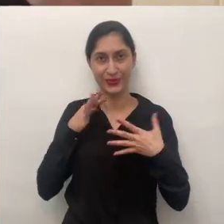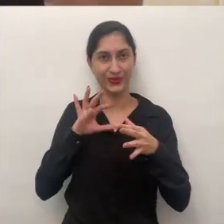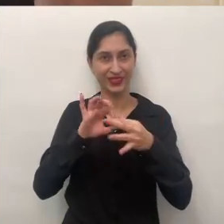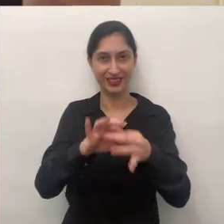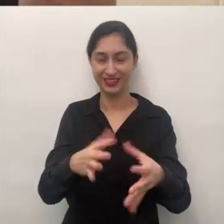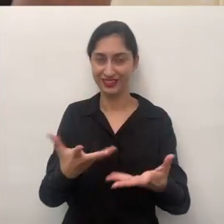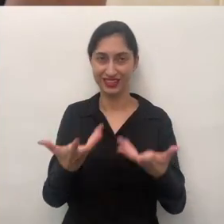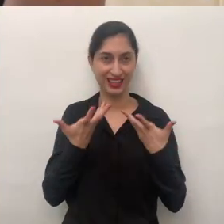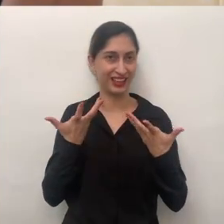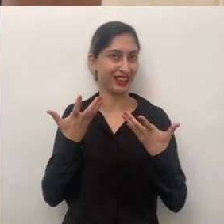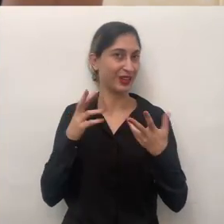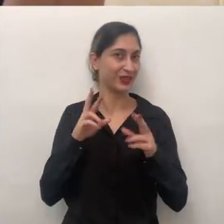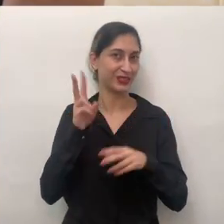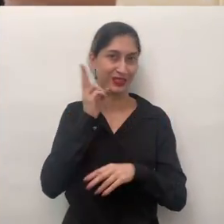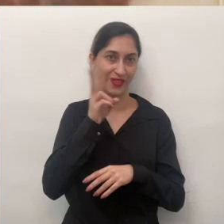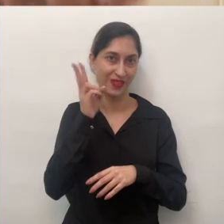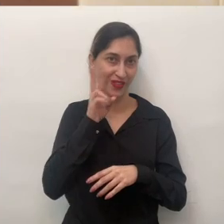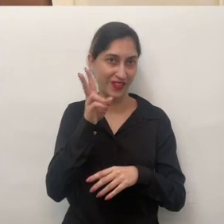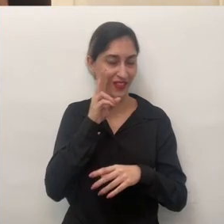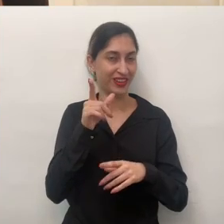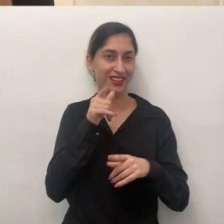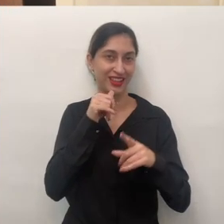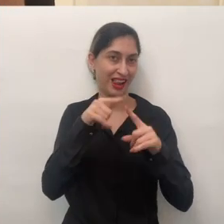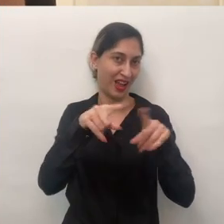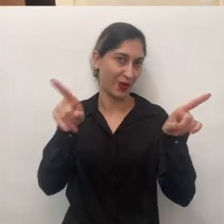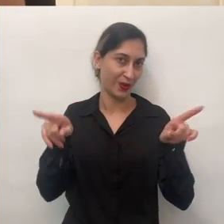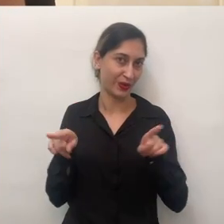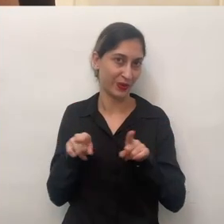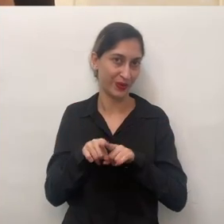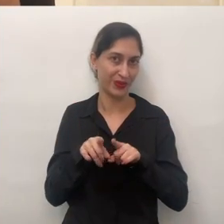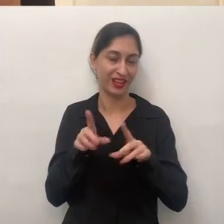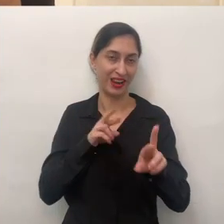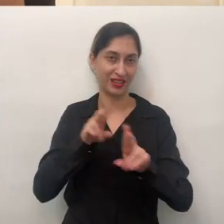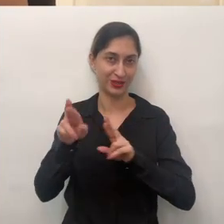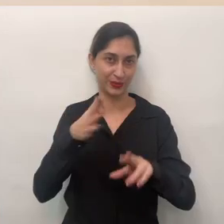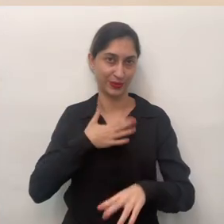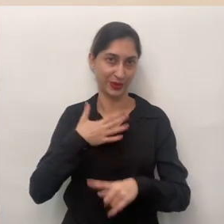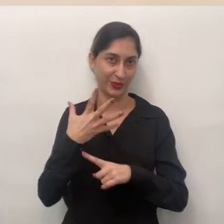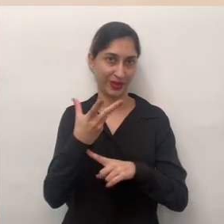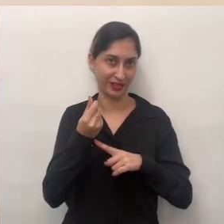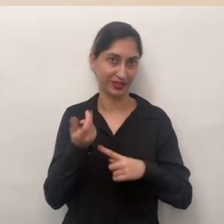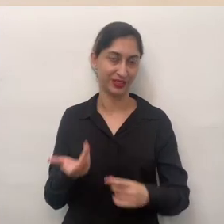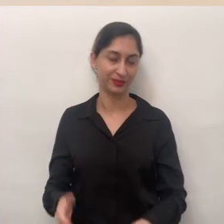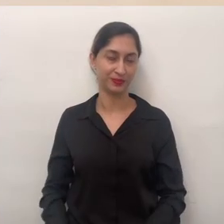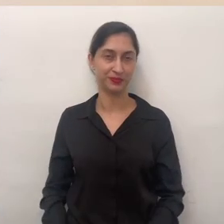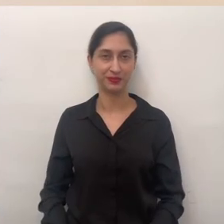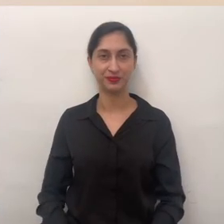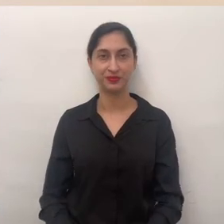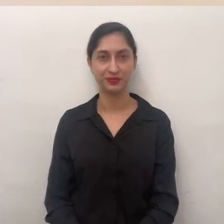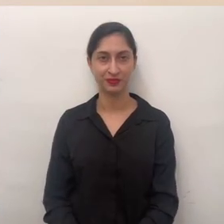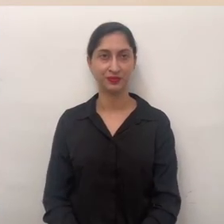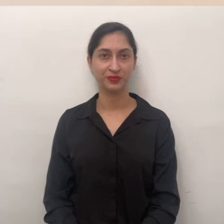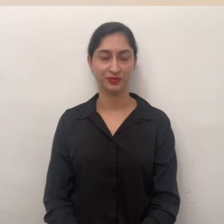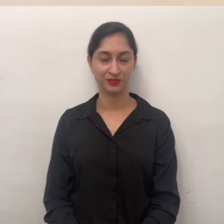não trazer toda essa história e a própria lagoa para o trabalho, né?